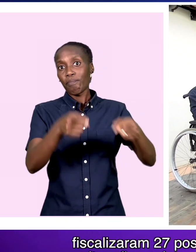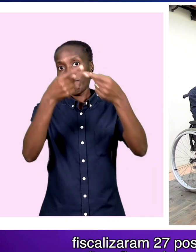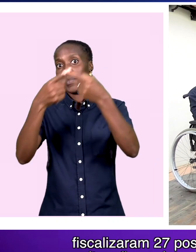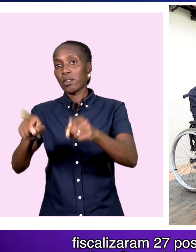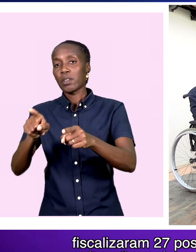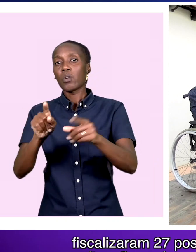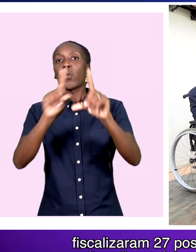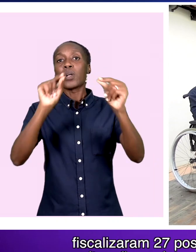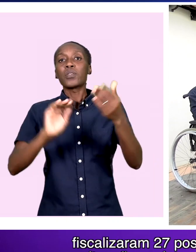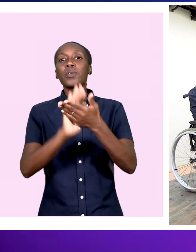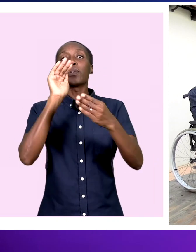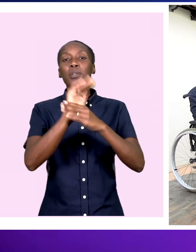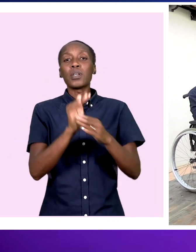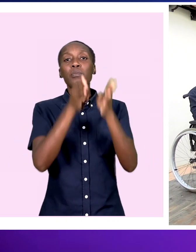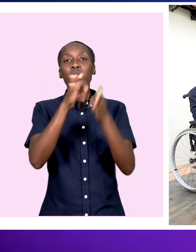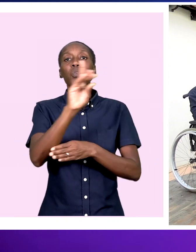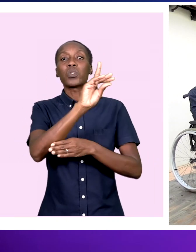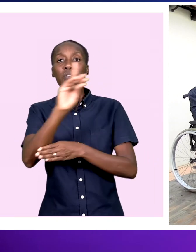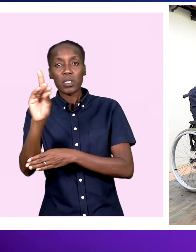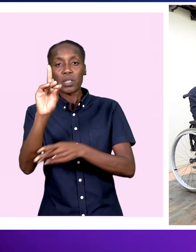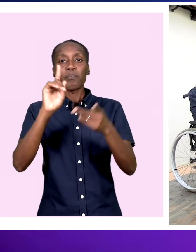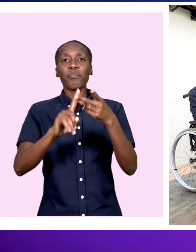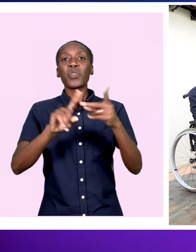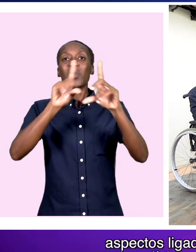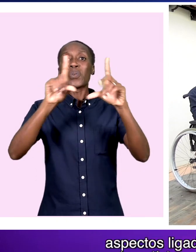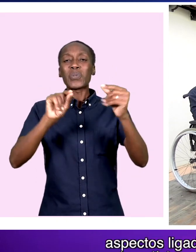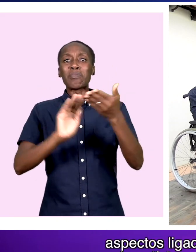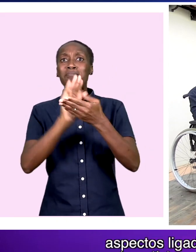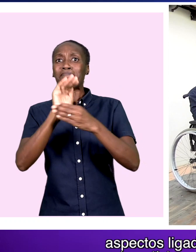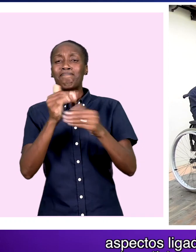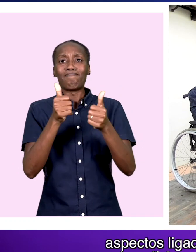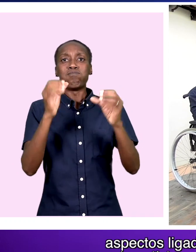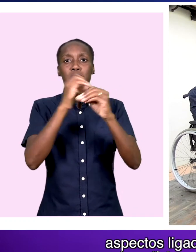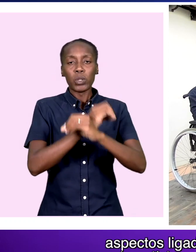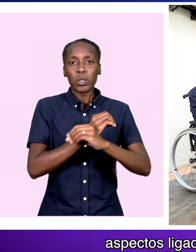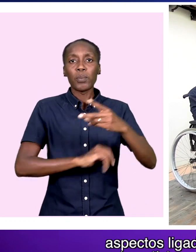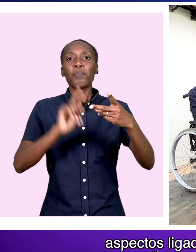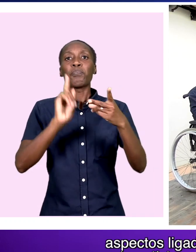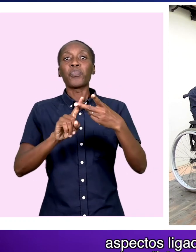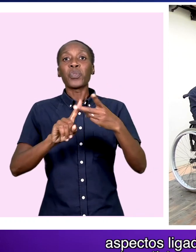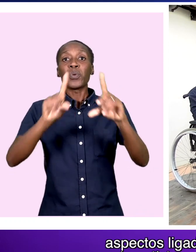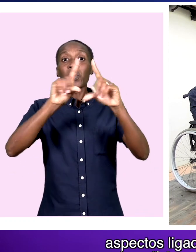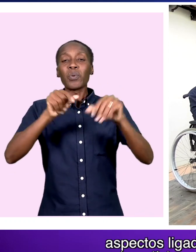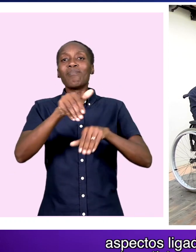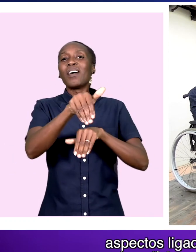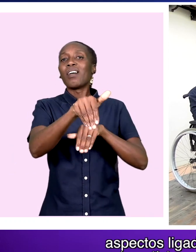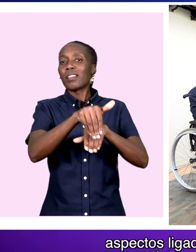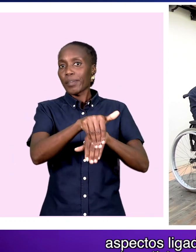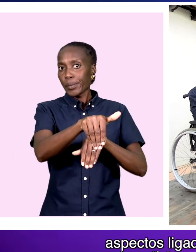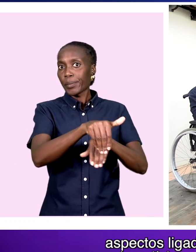acessibilidade das pessoas com deficiência, aspectos arquitetônicos, aspectos ligados a atitudes